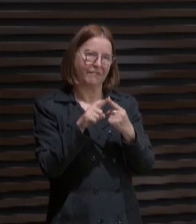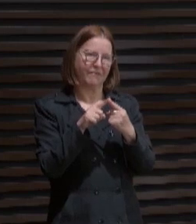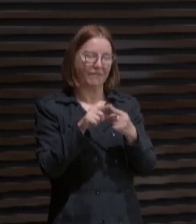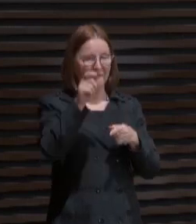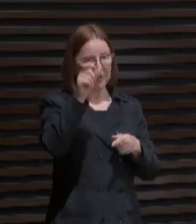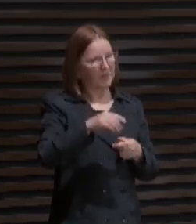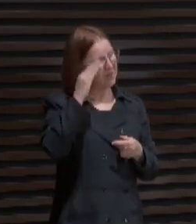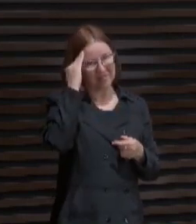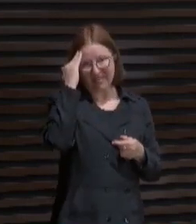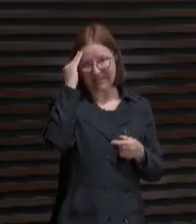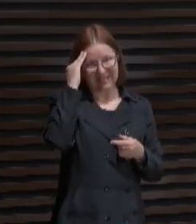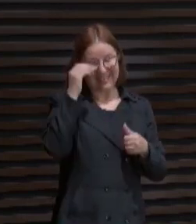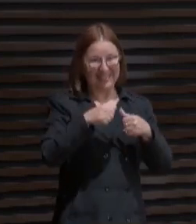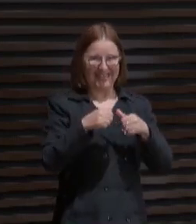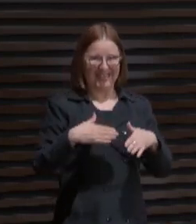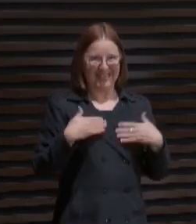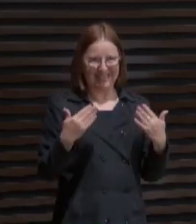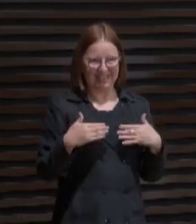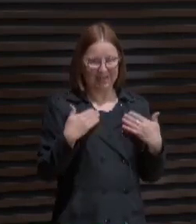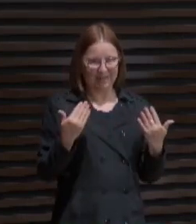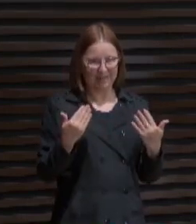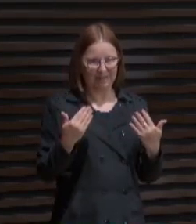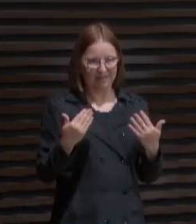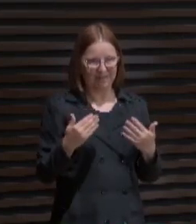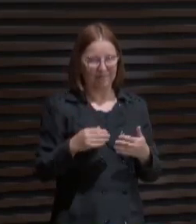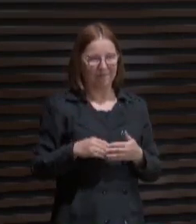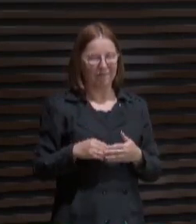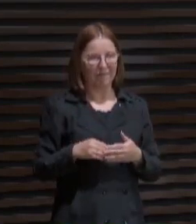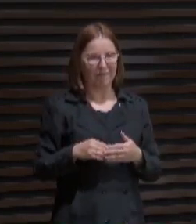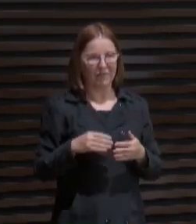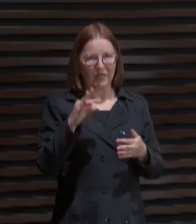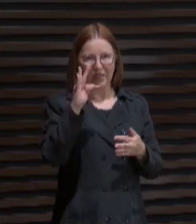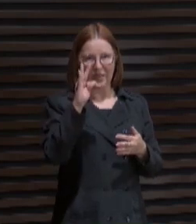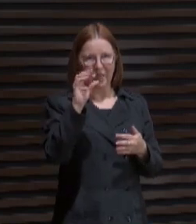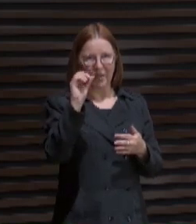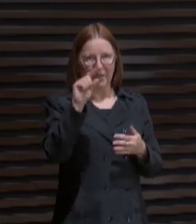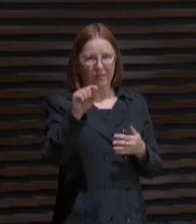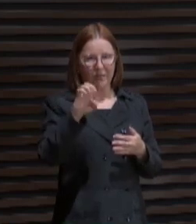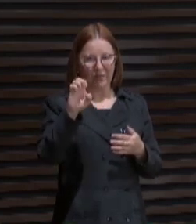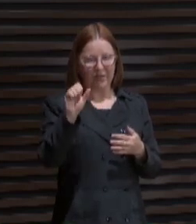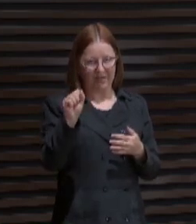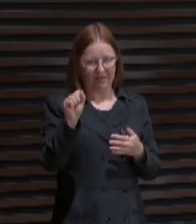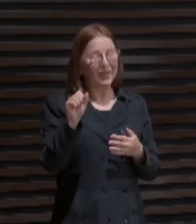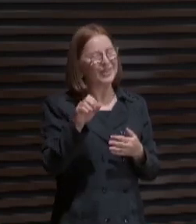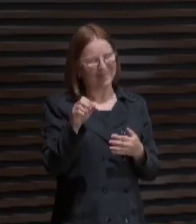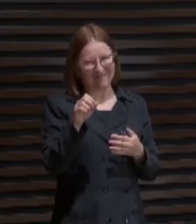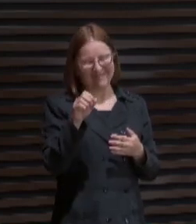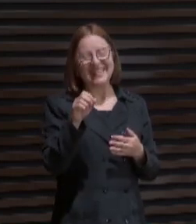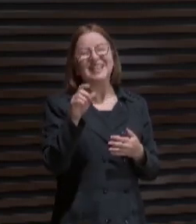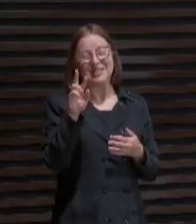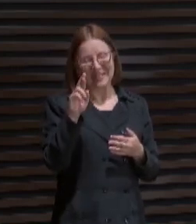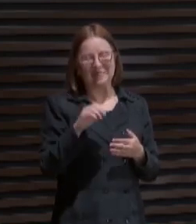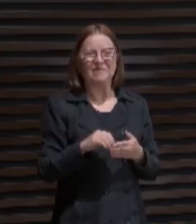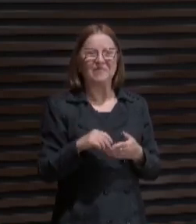entende essa alegria. A W. Tozer diz que os homens precisam saber